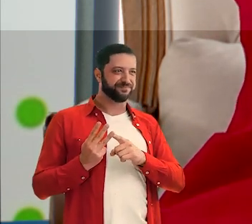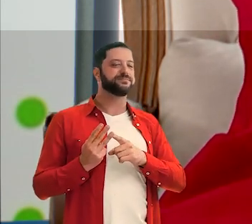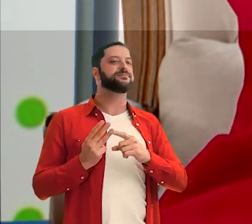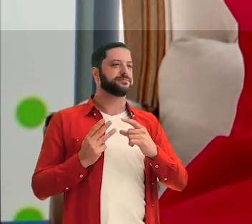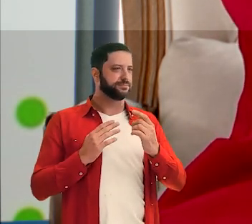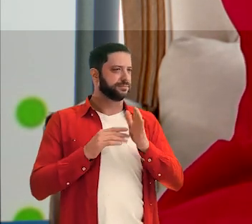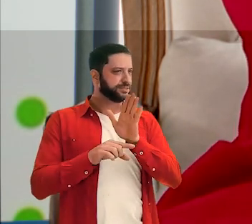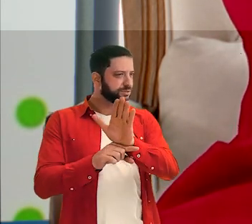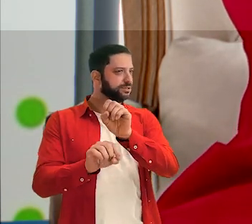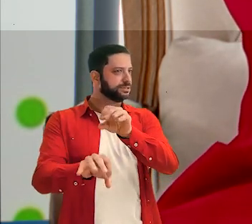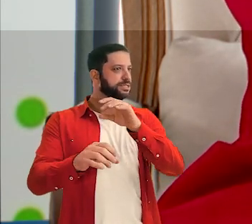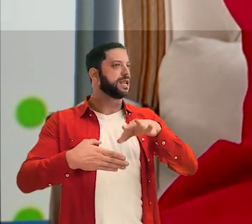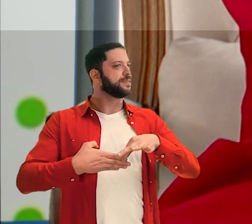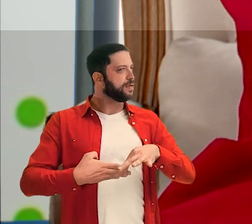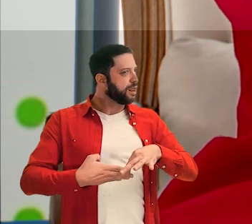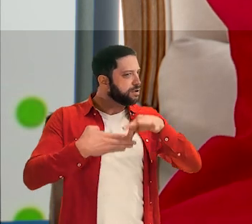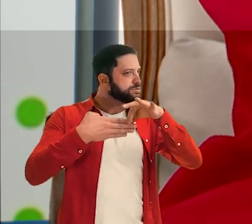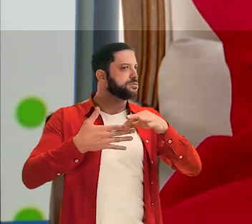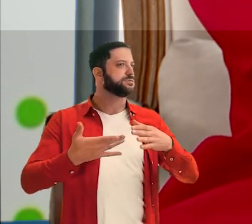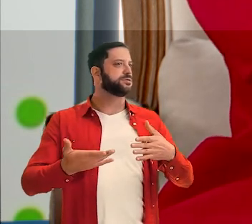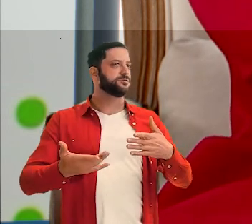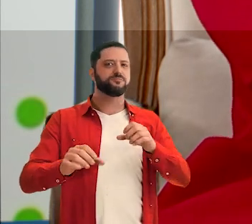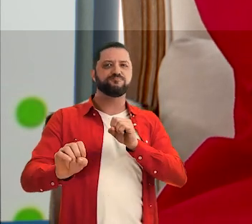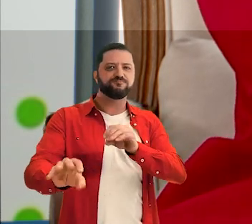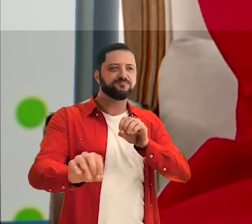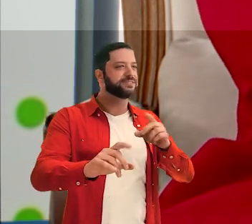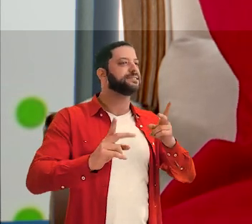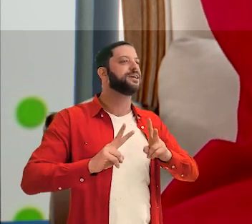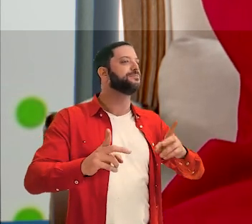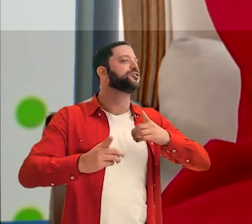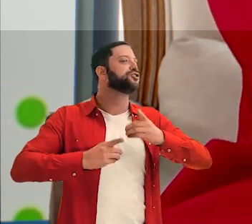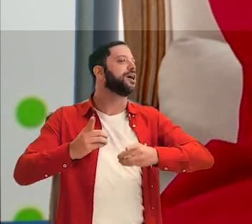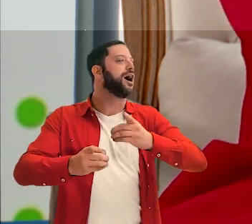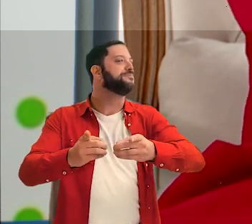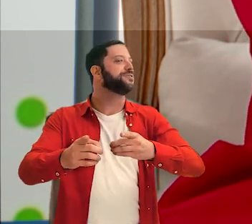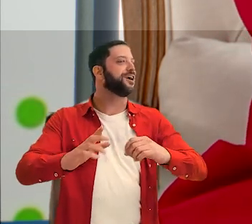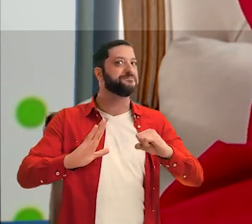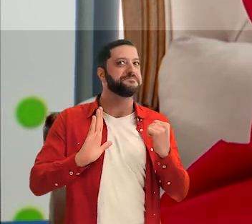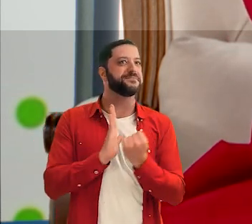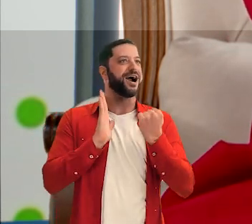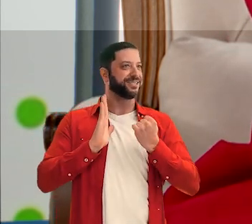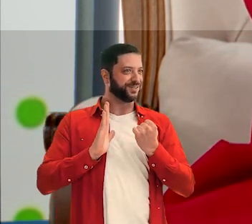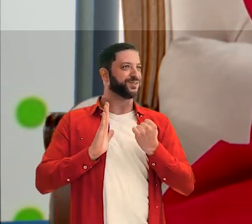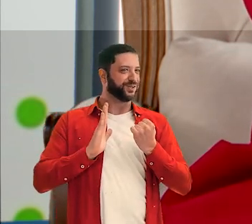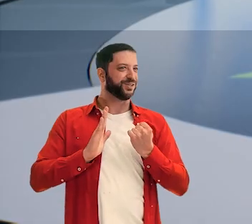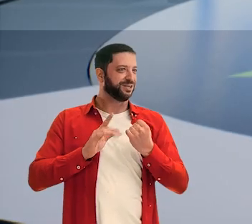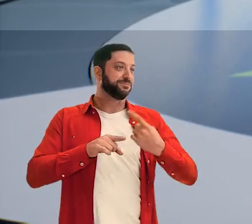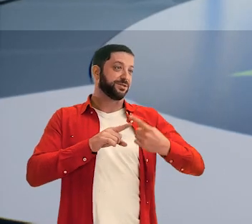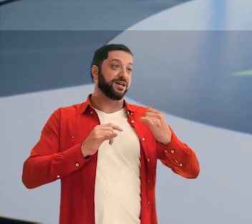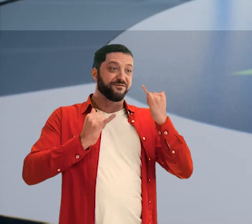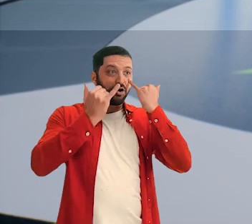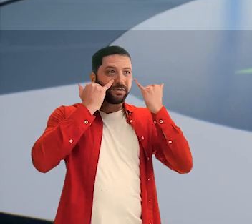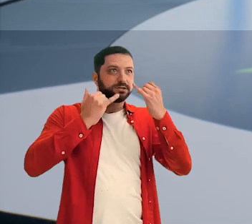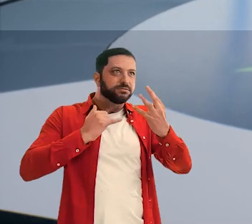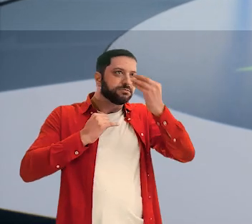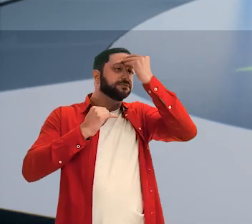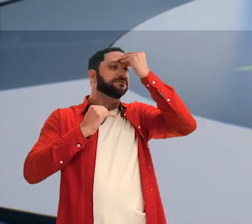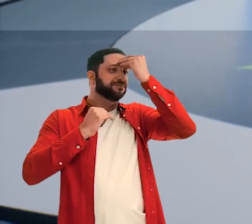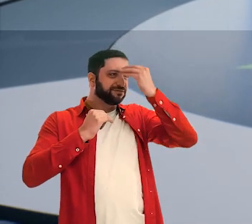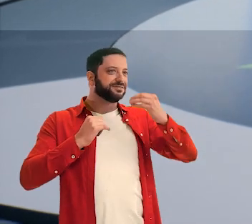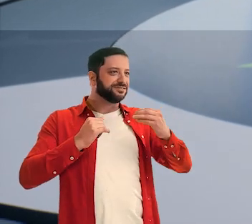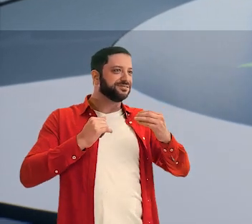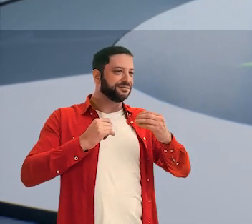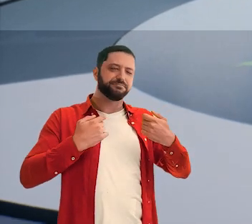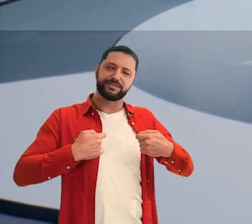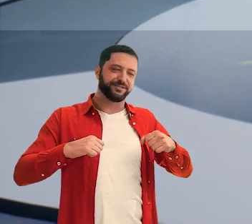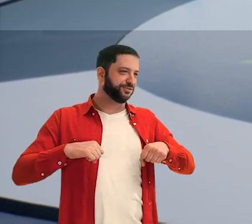Então, no domingo a gente trabalha liderança, a gente trabalha dinâmicas, tudo com dinâmica de alto impacto, porque para que a informação